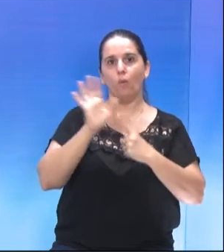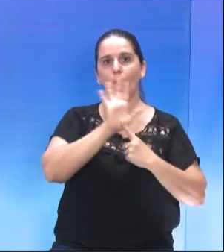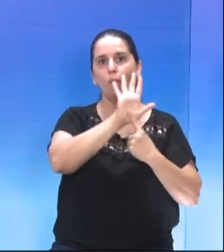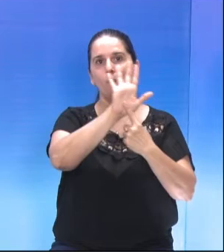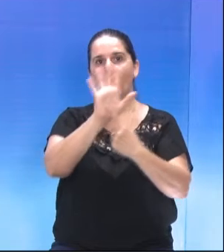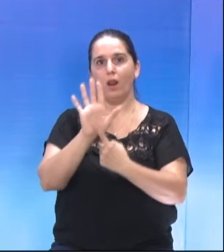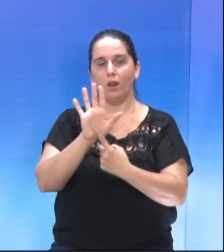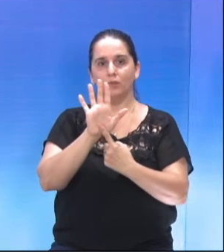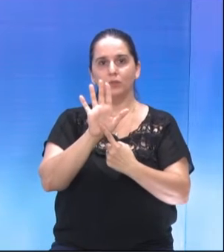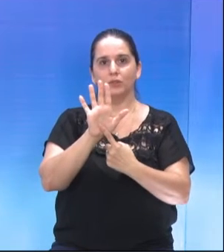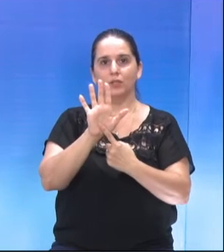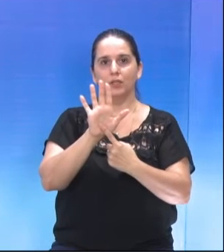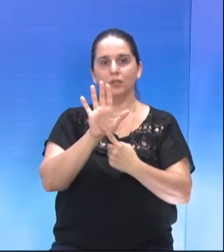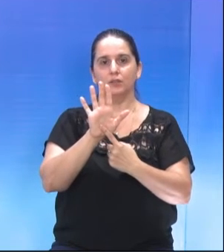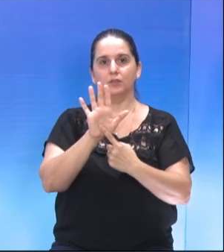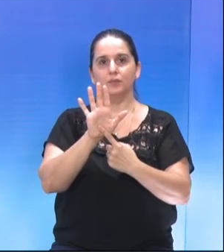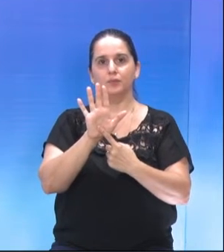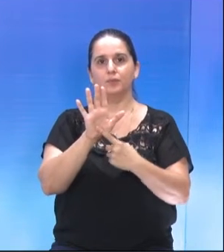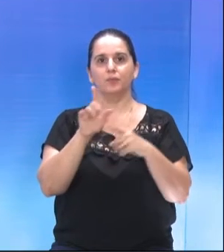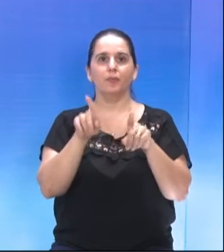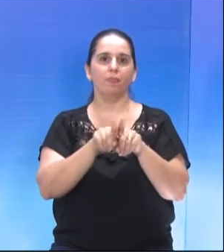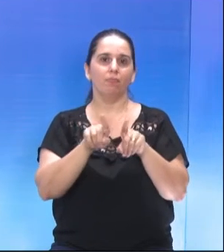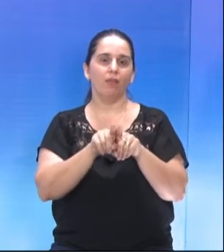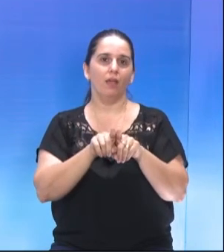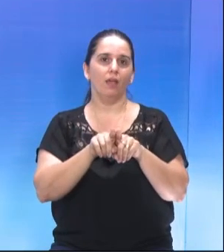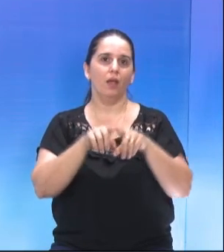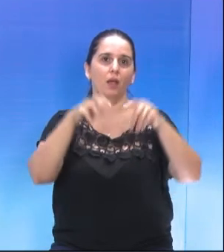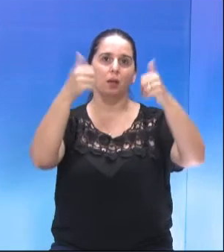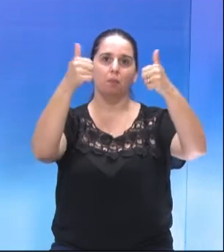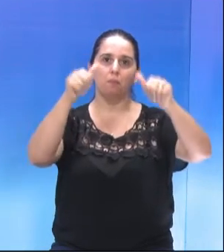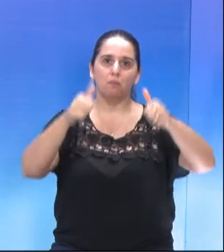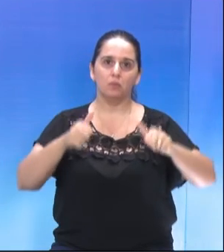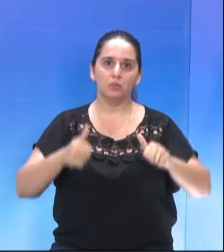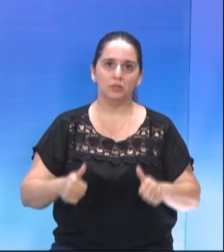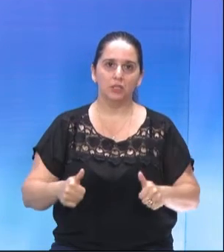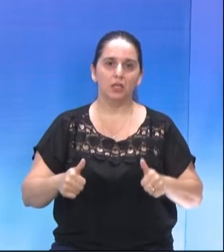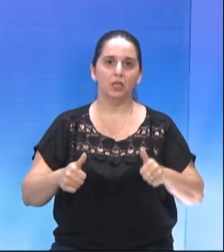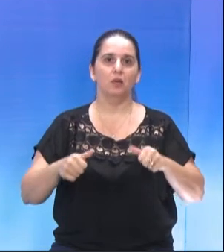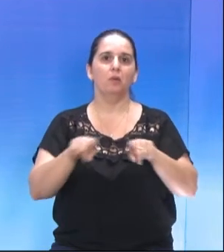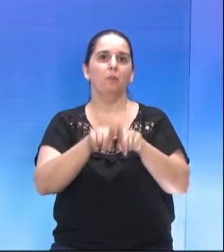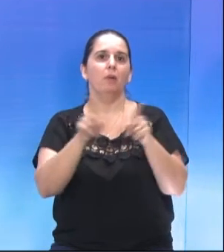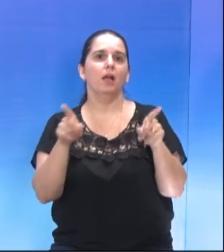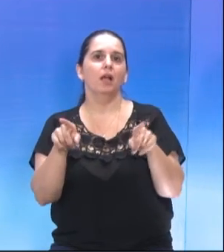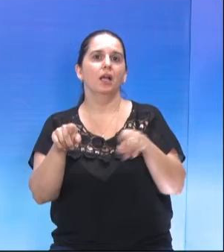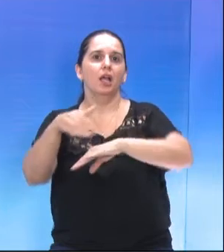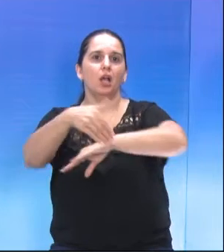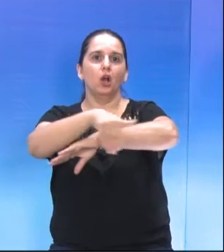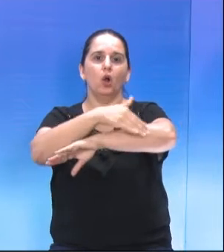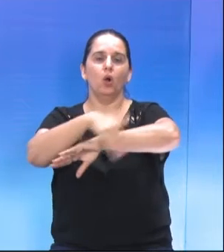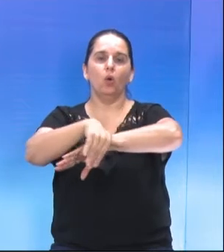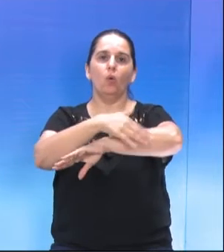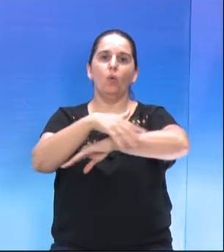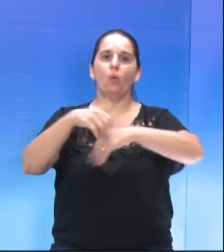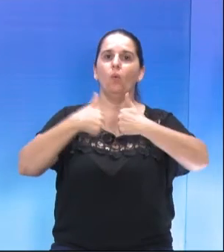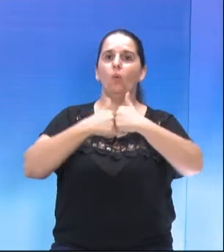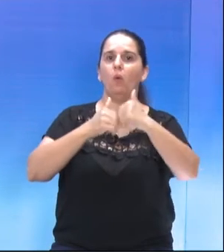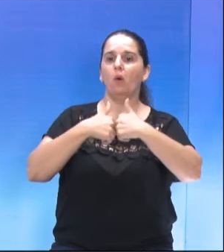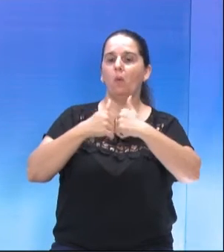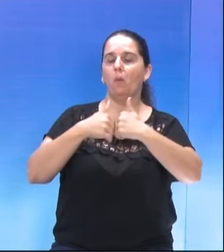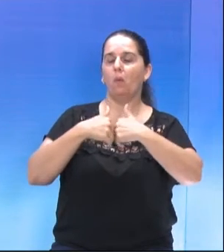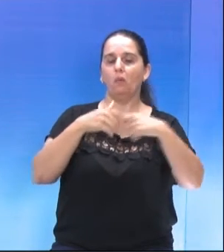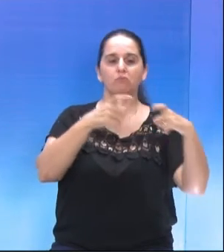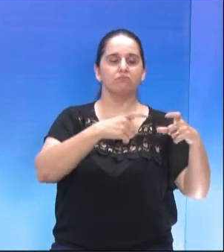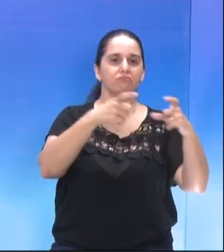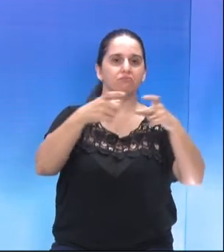exposta às suas obras. Então, nós podemos encontrar tanto em museus, galerias, mas também nas ruas, dentro de um ônibus ou